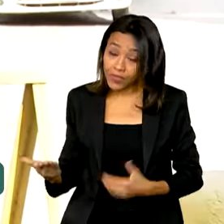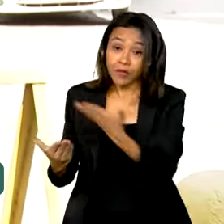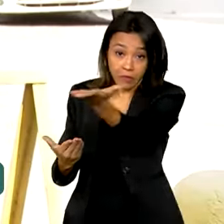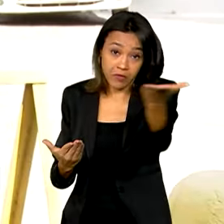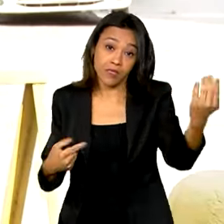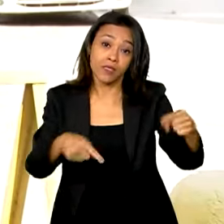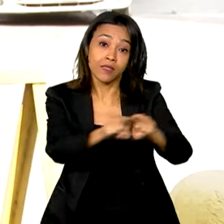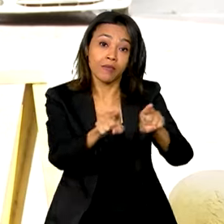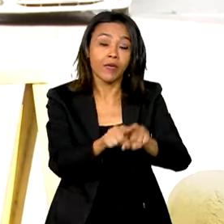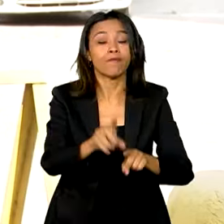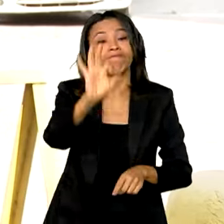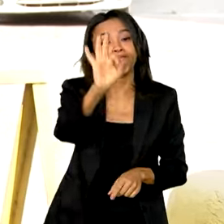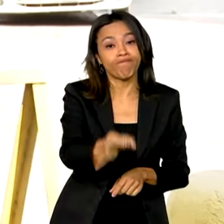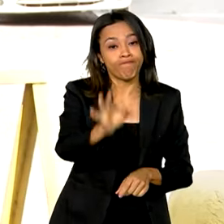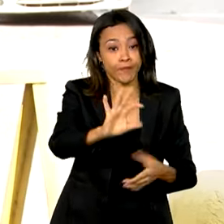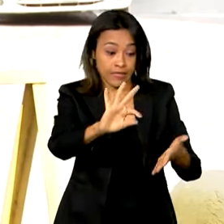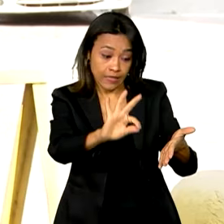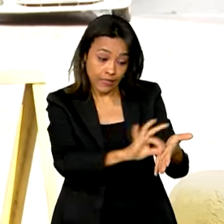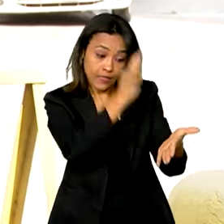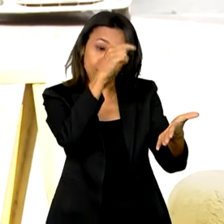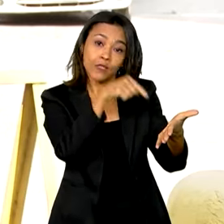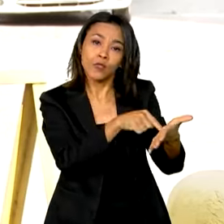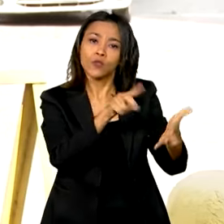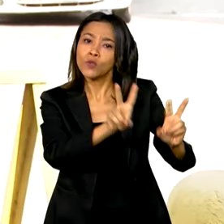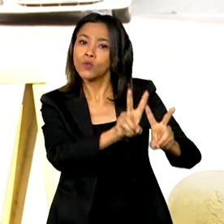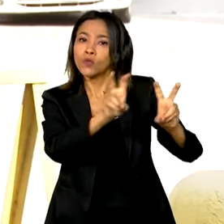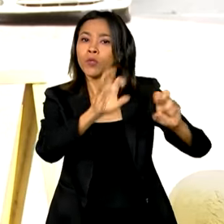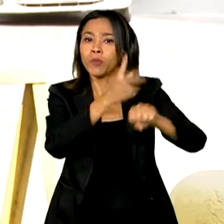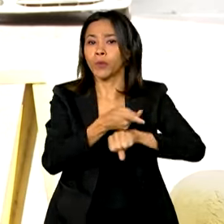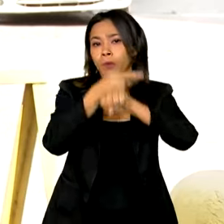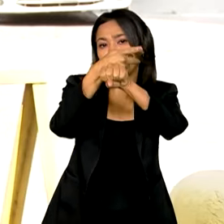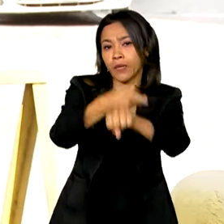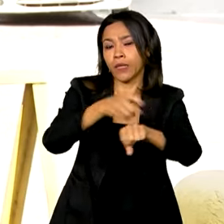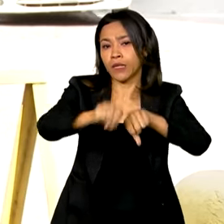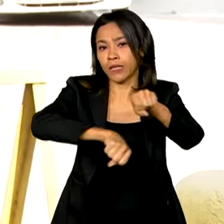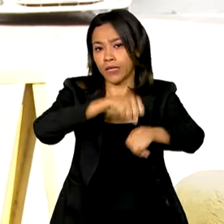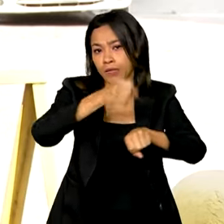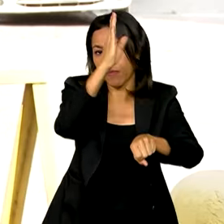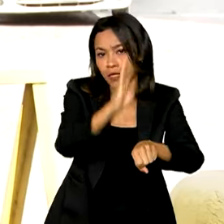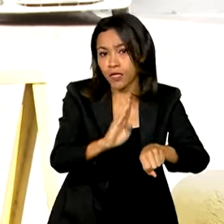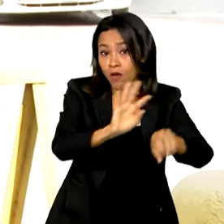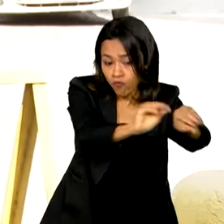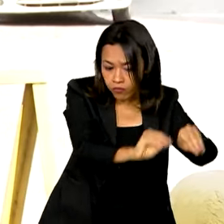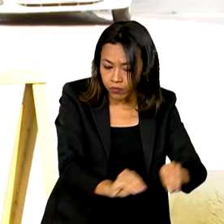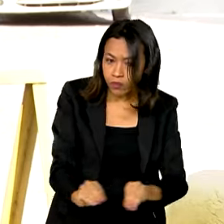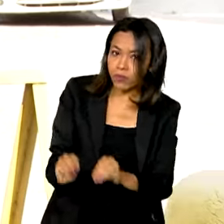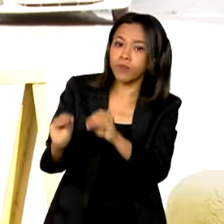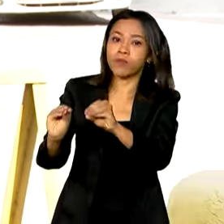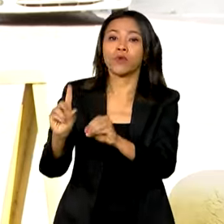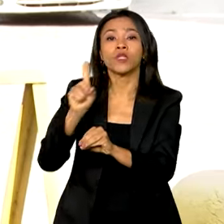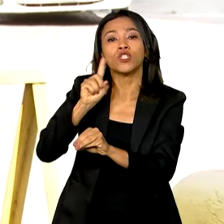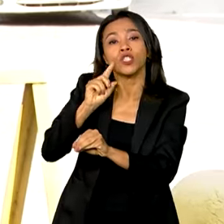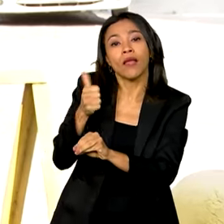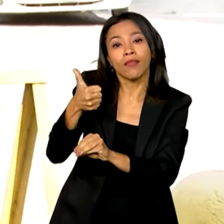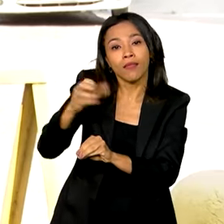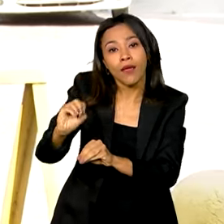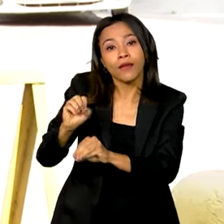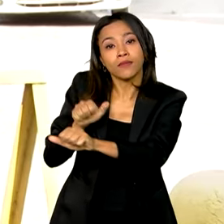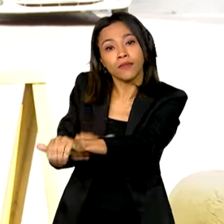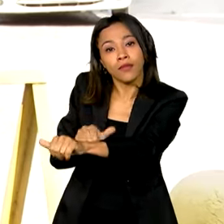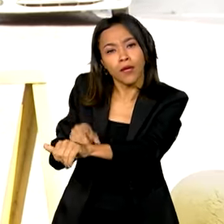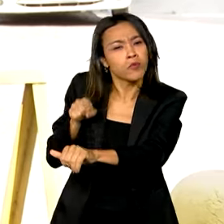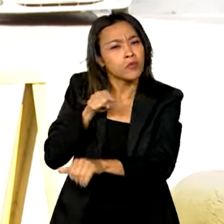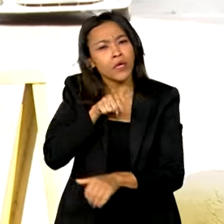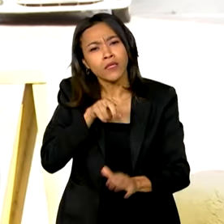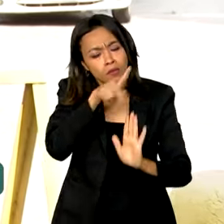todos. Exatamente, as inscrições para o Prêmio Bicicleta Brasil foram prorrogadas até o dia 10 de setembro. Essa premiação